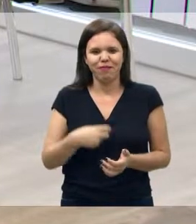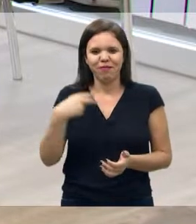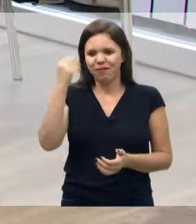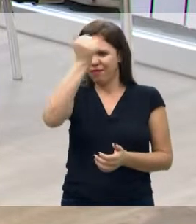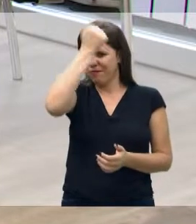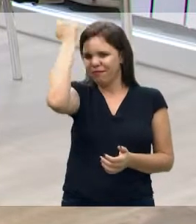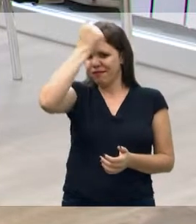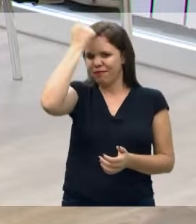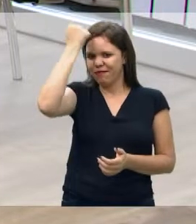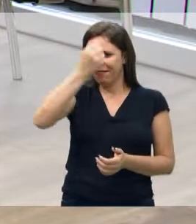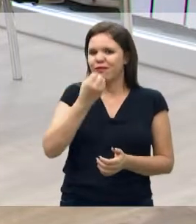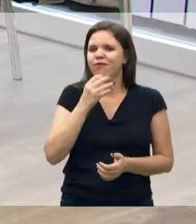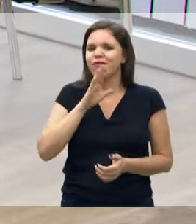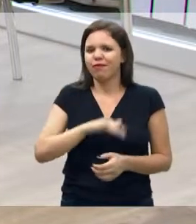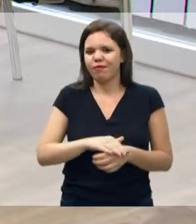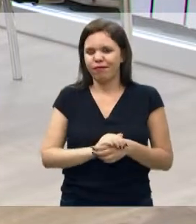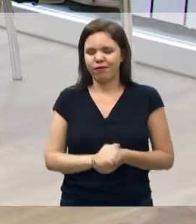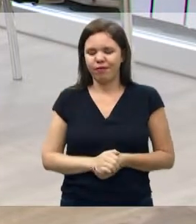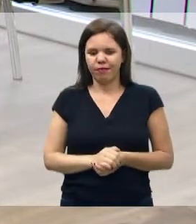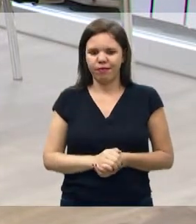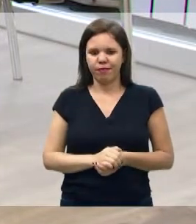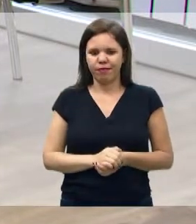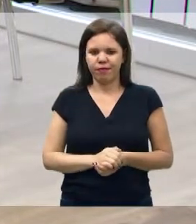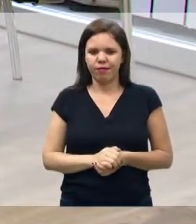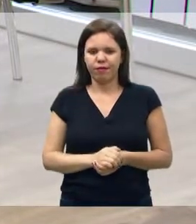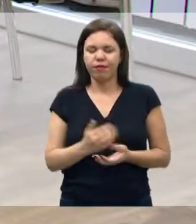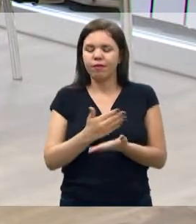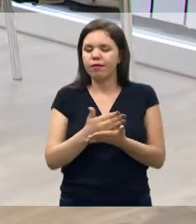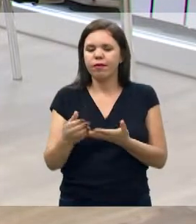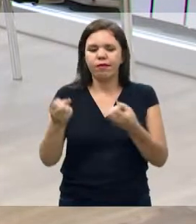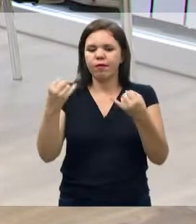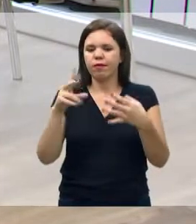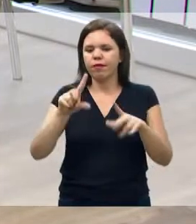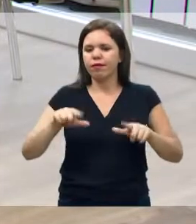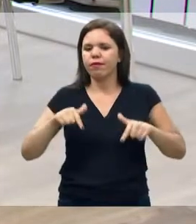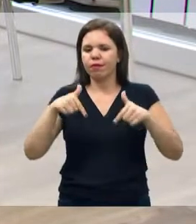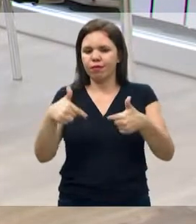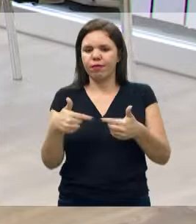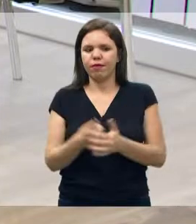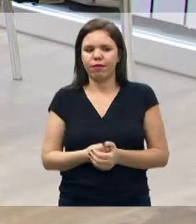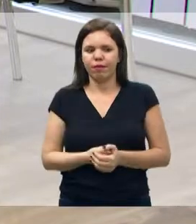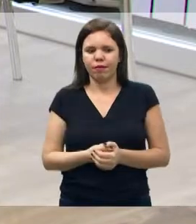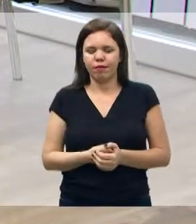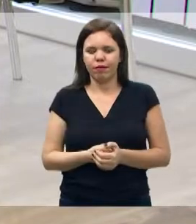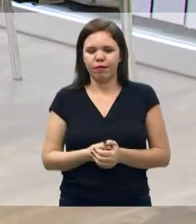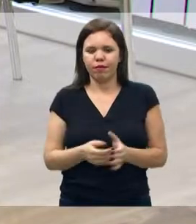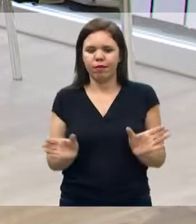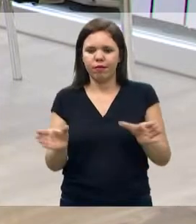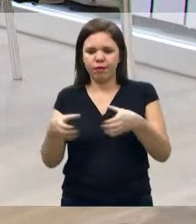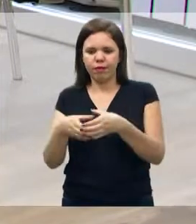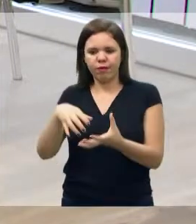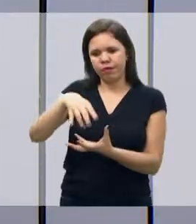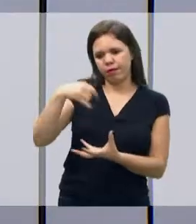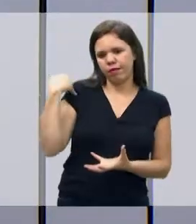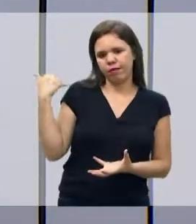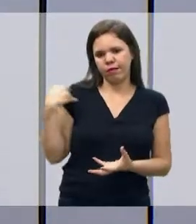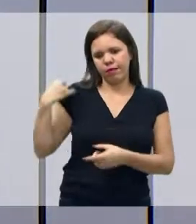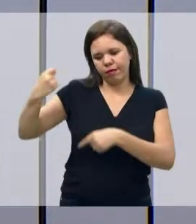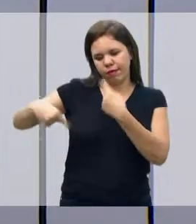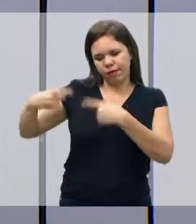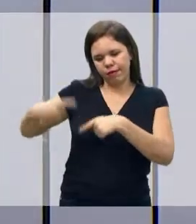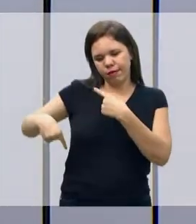boa tarde. Queria que o senhor falasse inicialmente sobre essa atuação da Comissão do Idoso e o que vocês têm